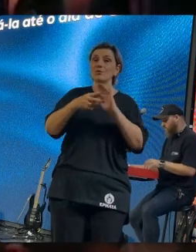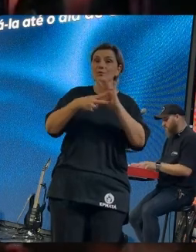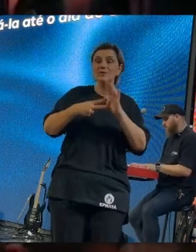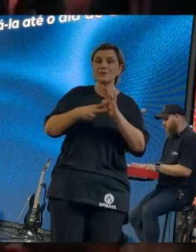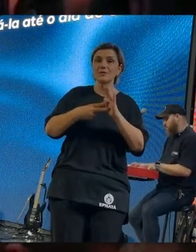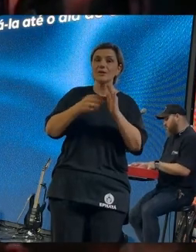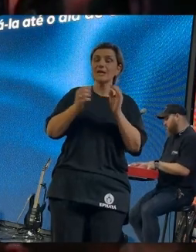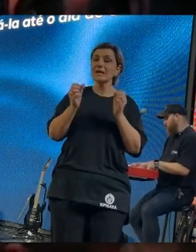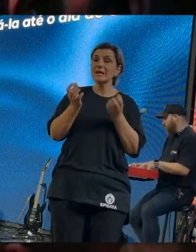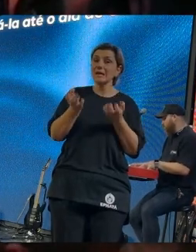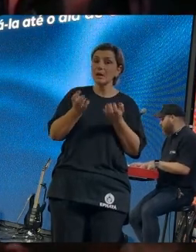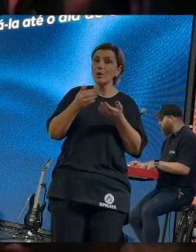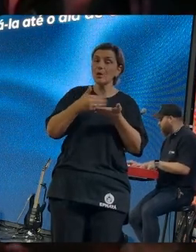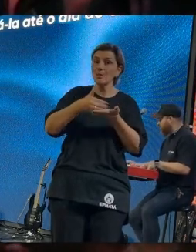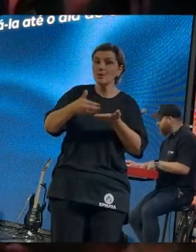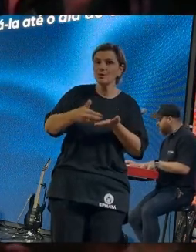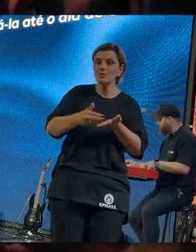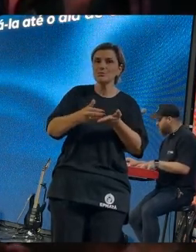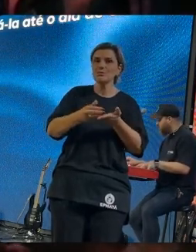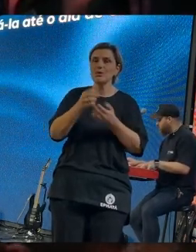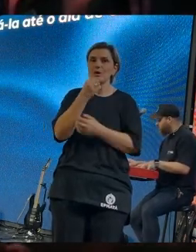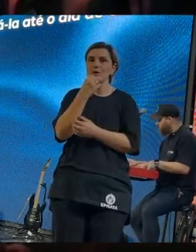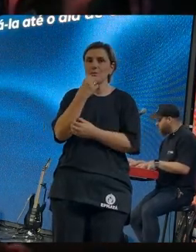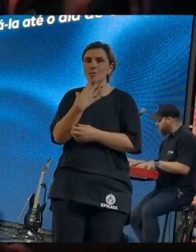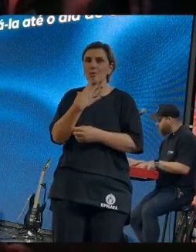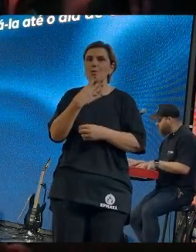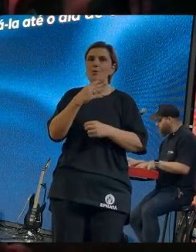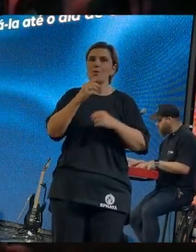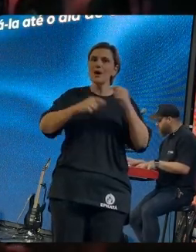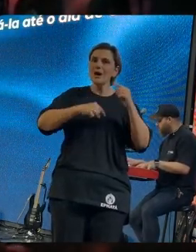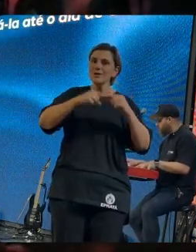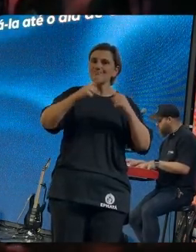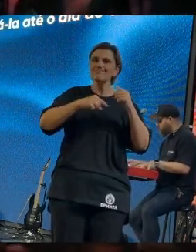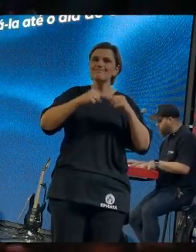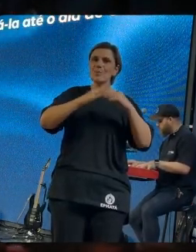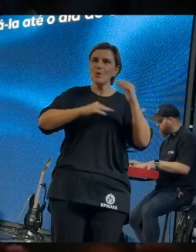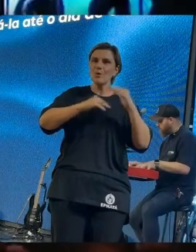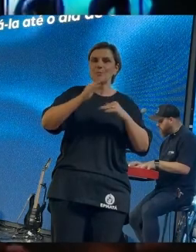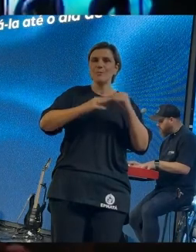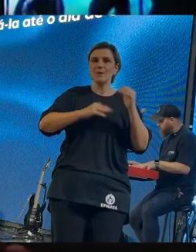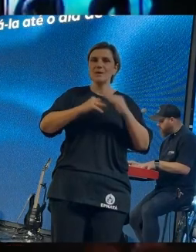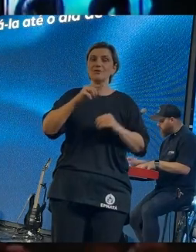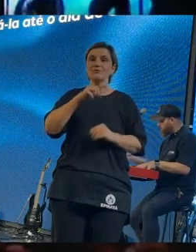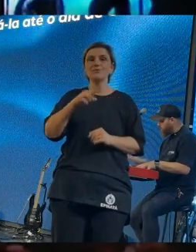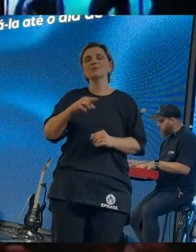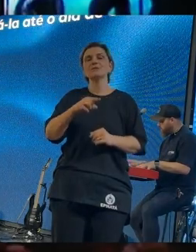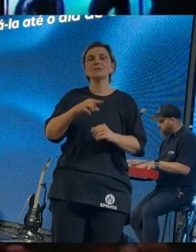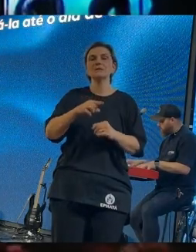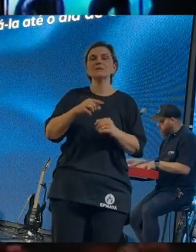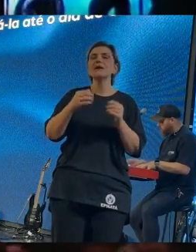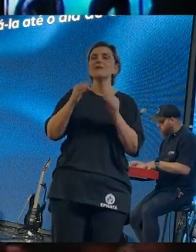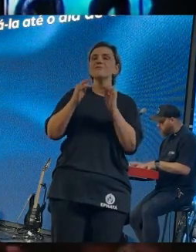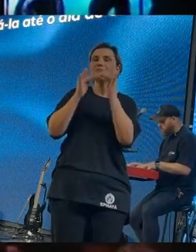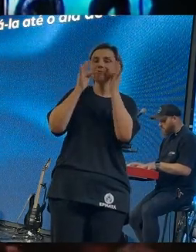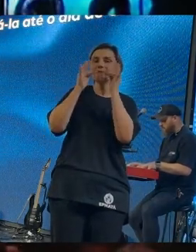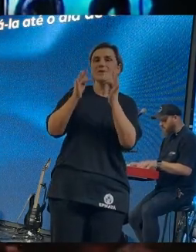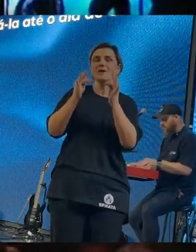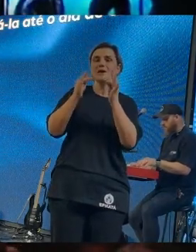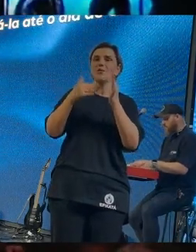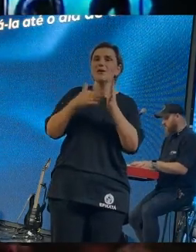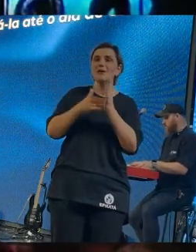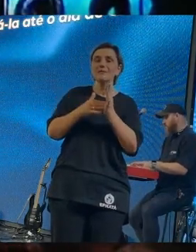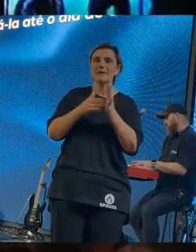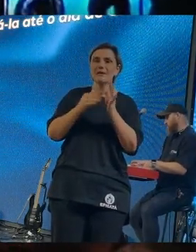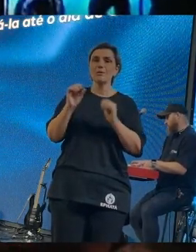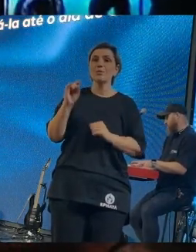aquele que começou a boa obra em vocês é fiel e justo para completar até o dia de Cristo Jesus. Lagoinha, Canoas, nessa noite eu tenho uma boa notícia